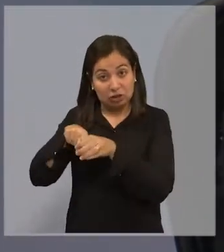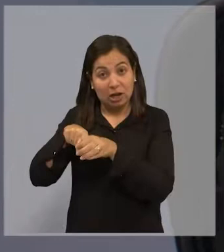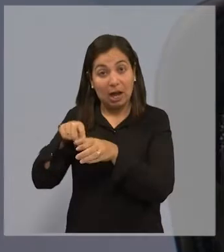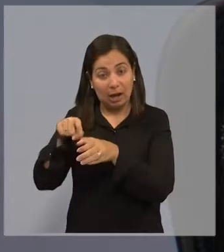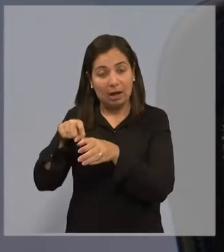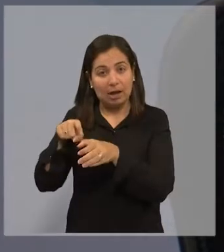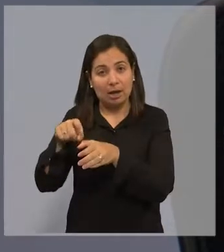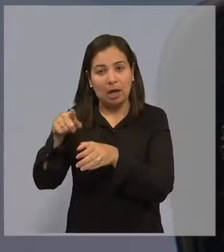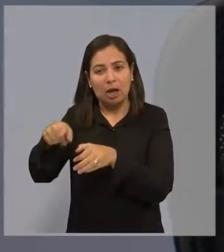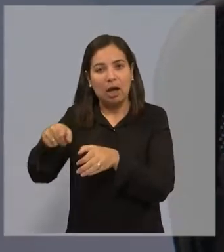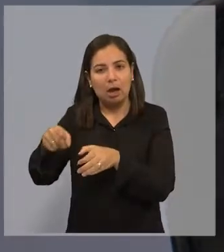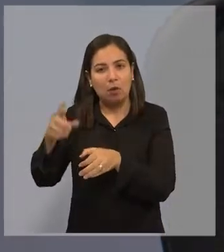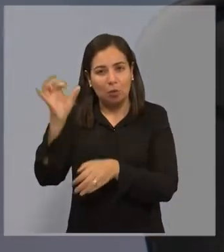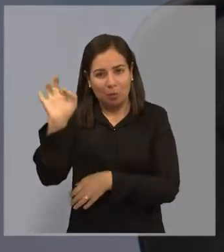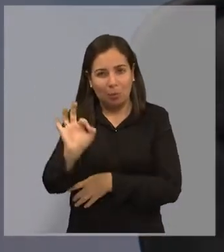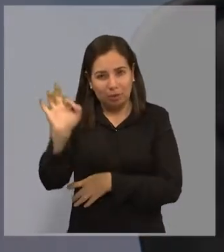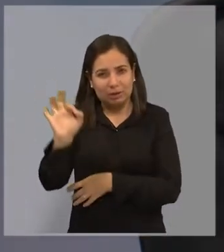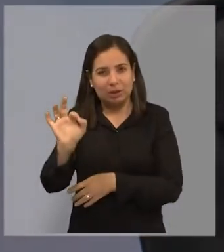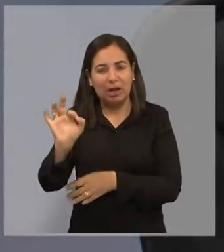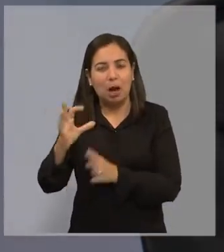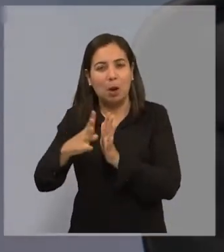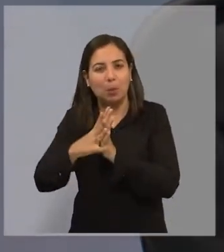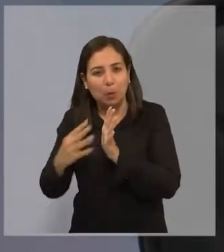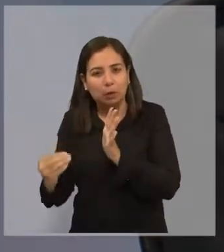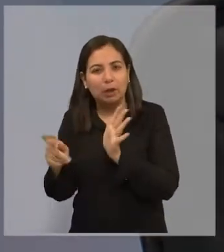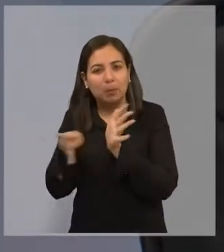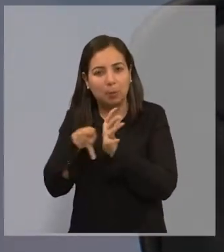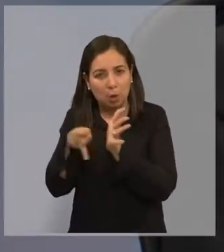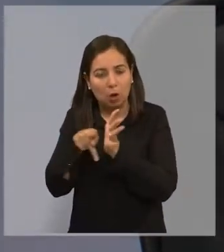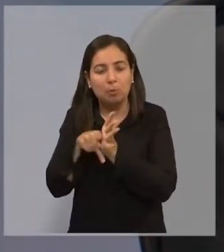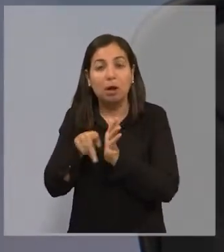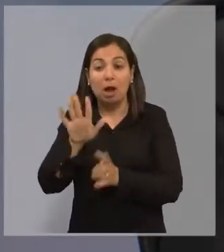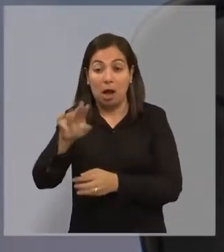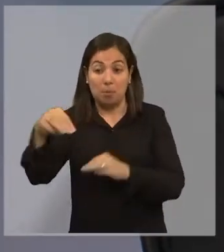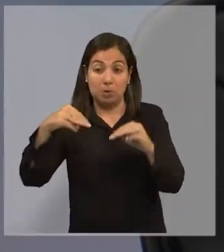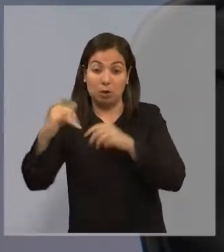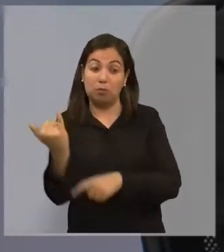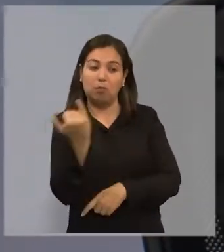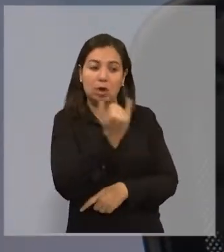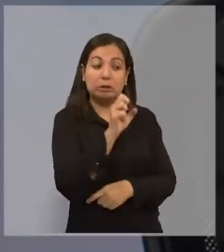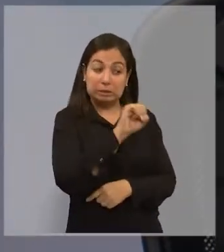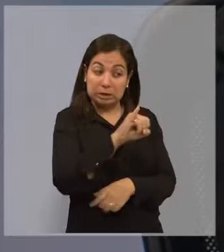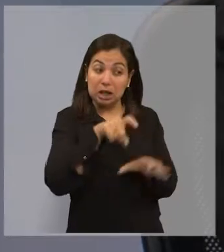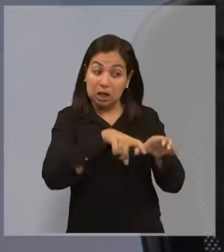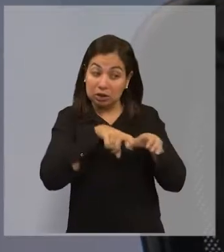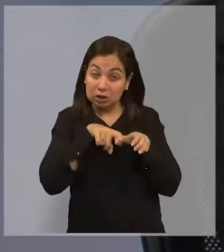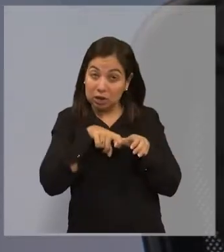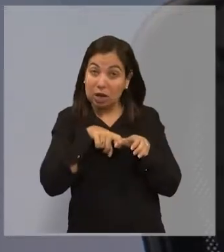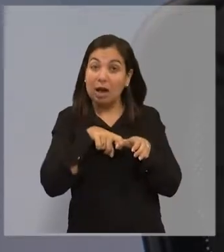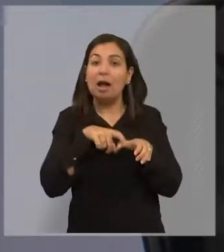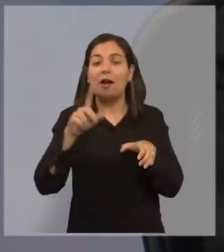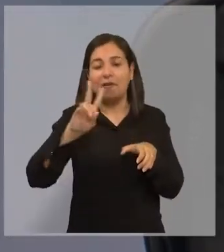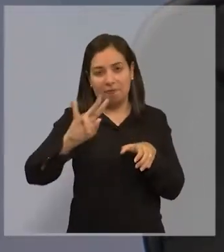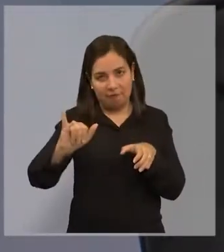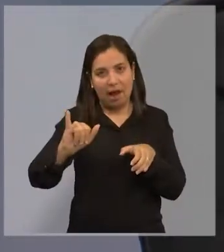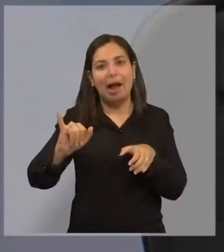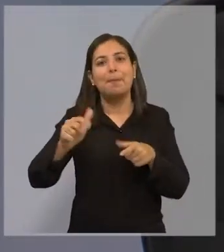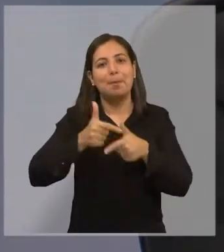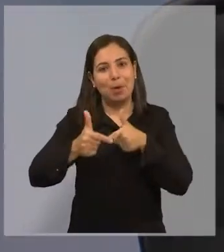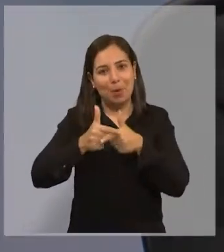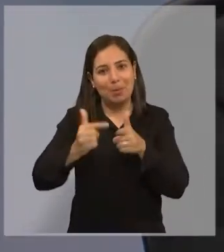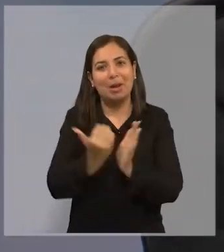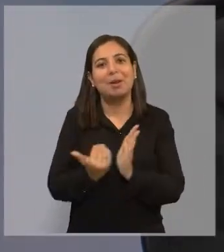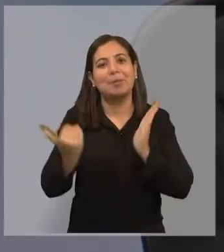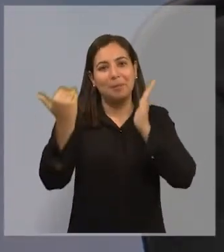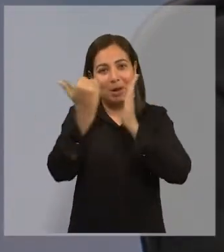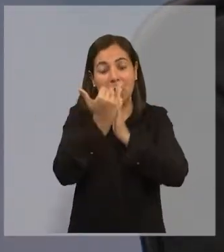retirar aquele modelo de aplicar os recursos, o ministro disse, olha, se o senhor tirar, o problema vai ficar 300 vezes